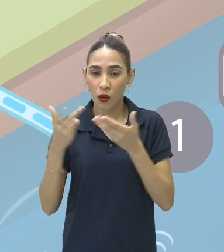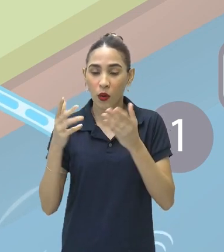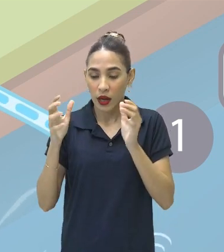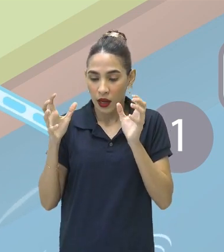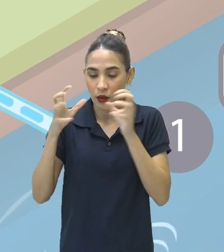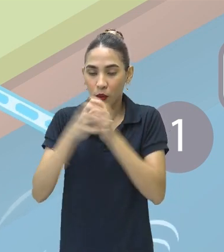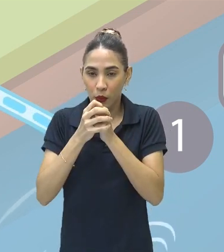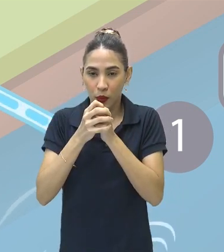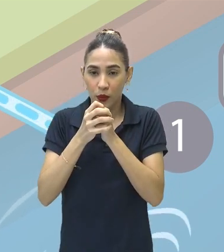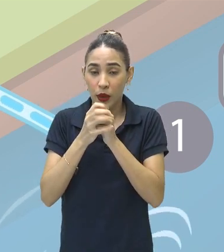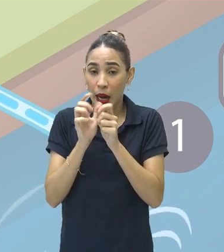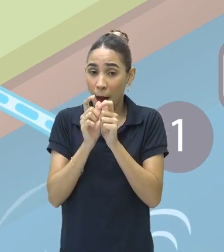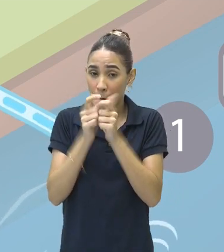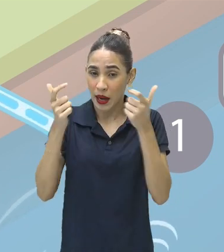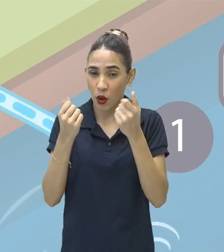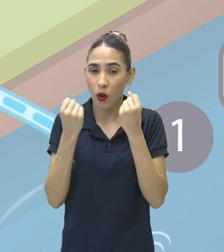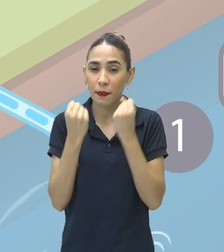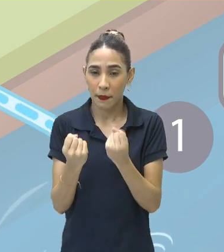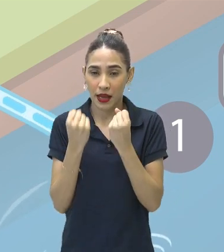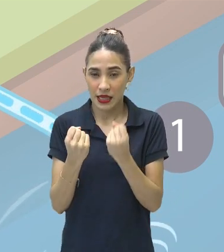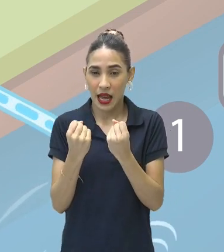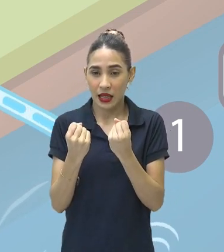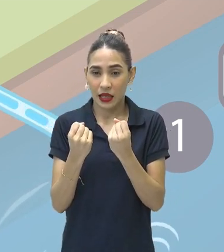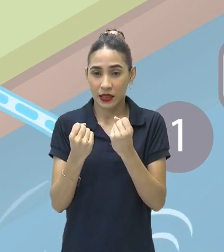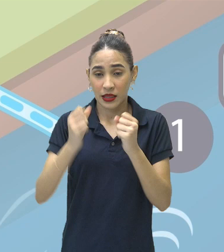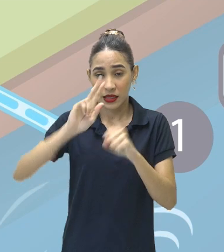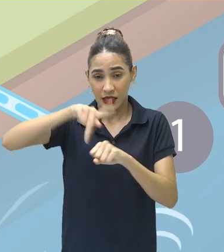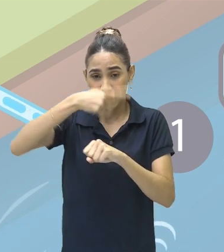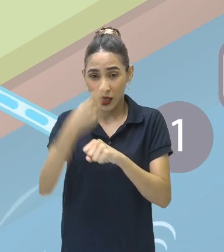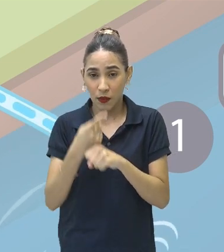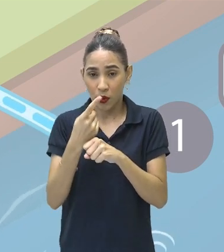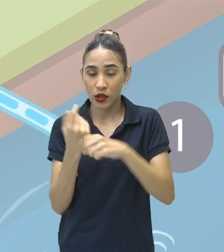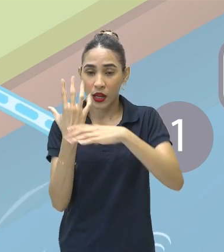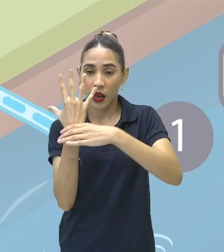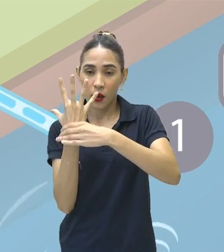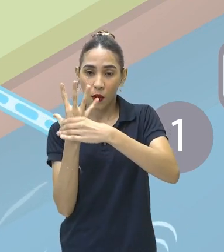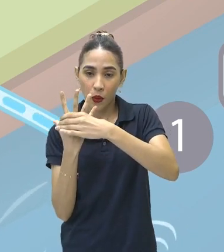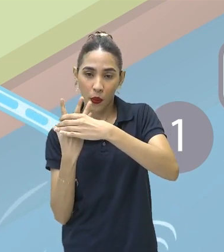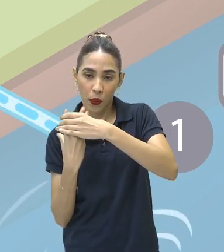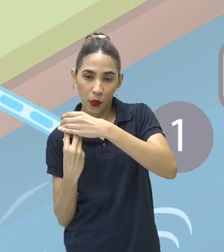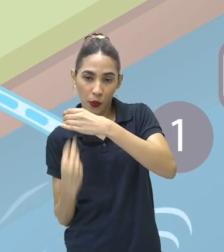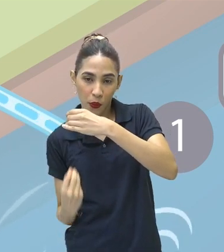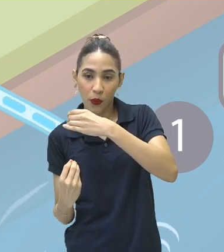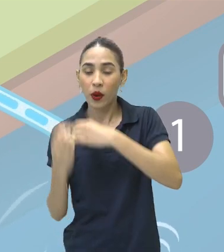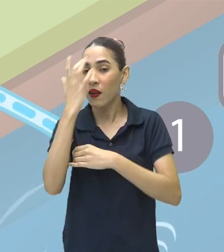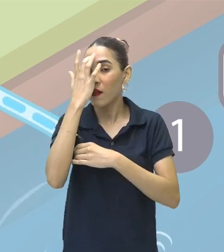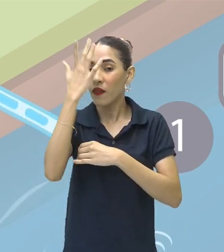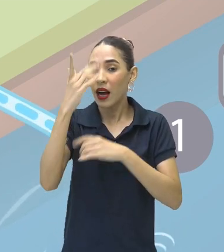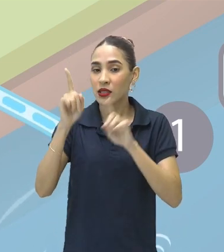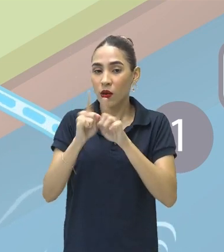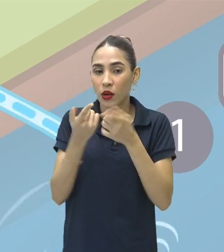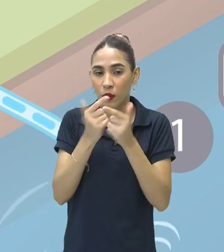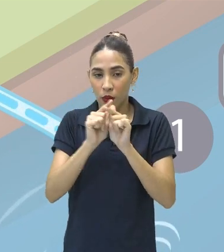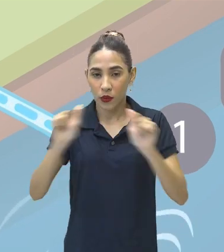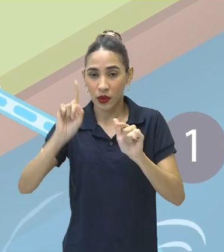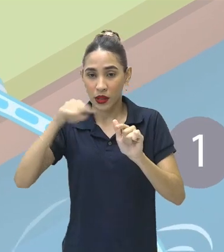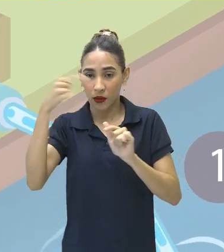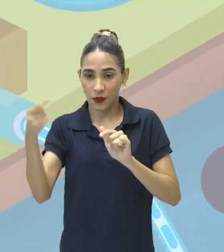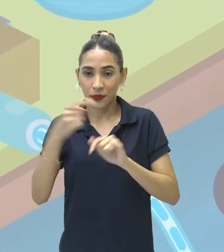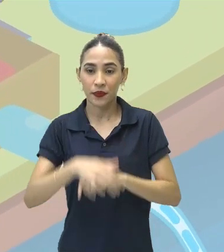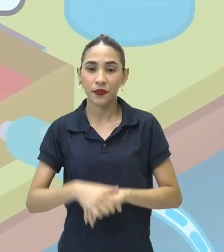aglutinadas, maiores e mais pesadas, se depositam no fundo do tanque, facilitando a remoção na etapa seguinte.